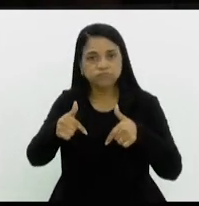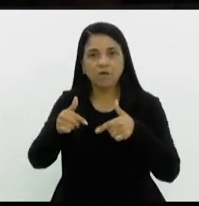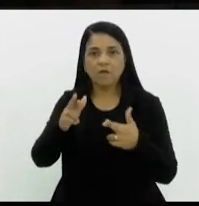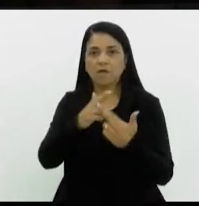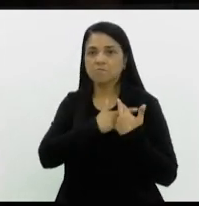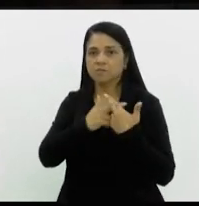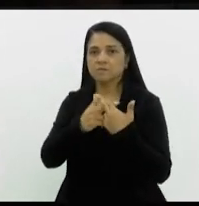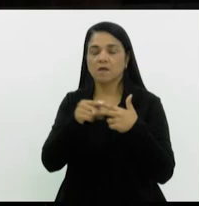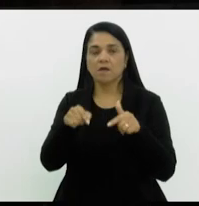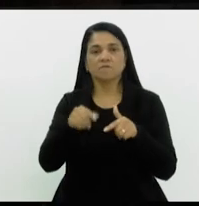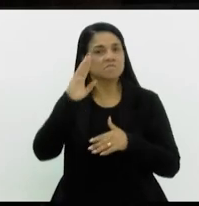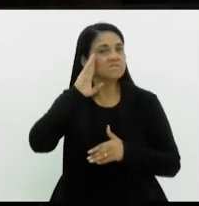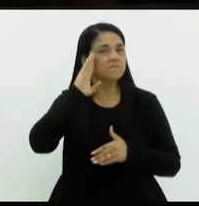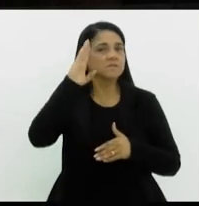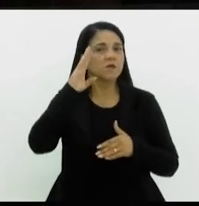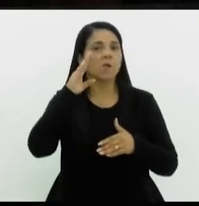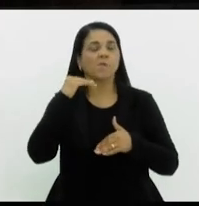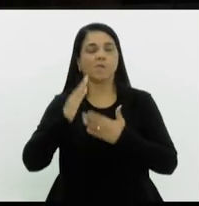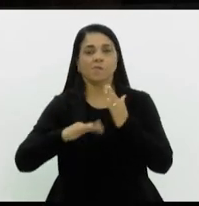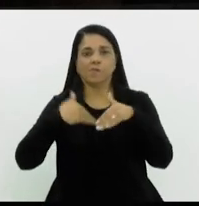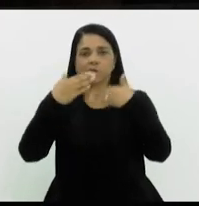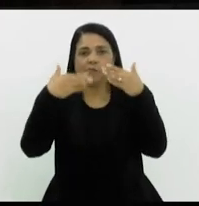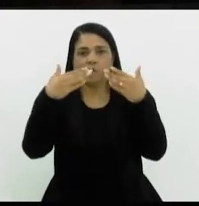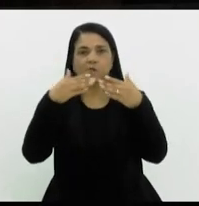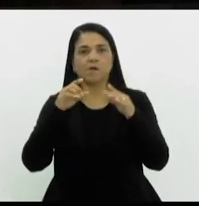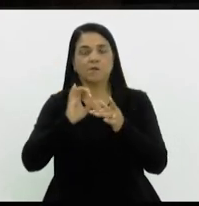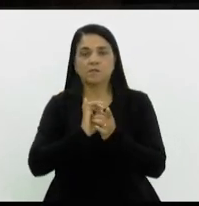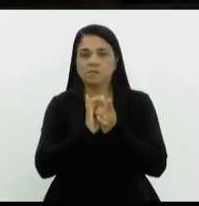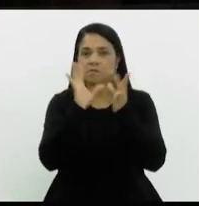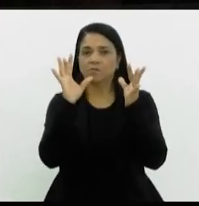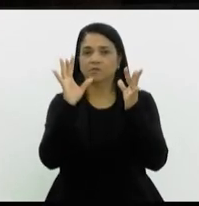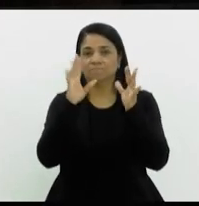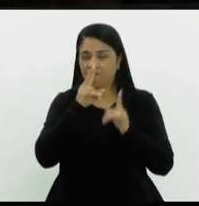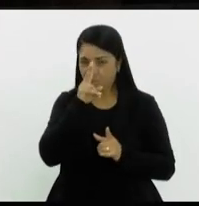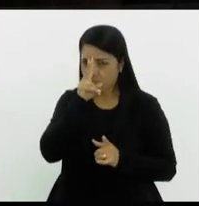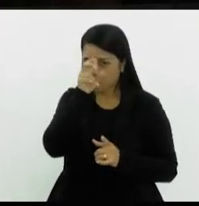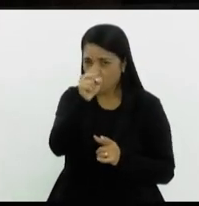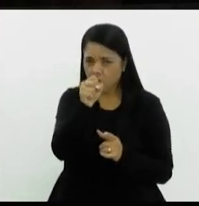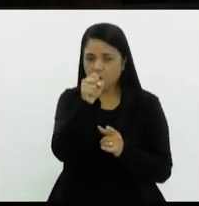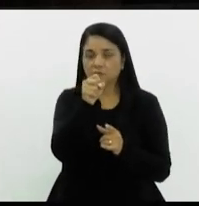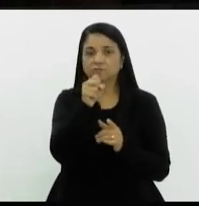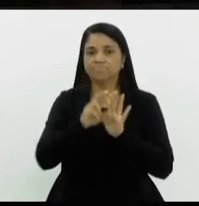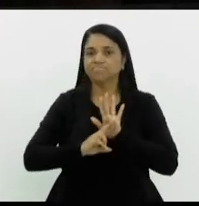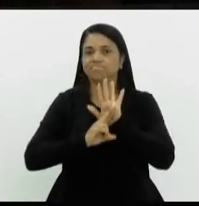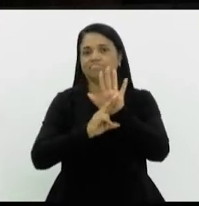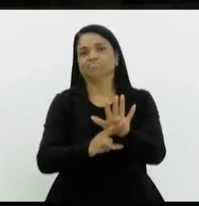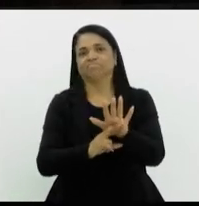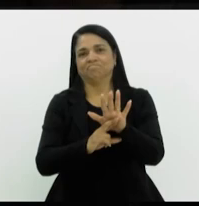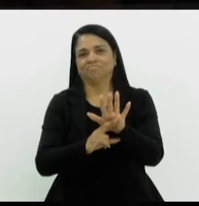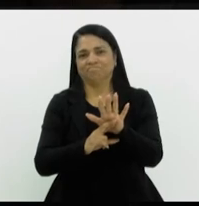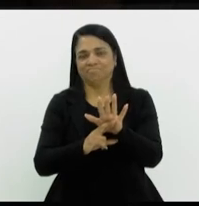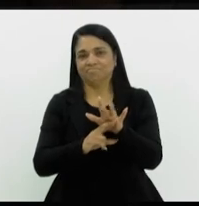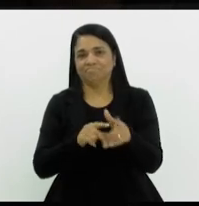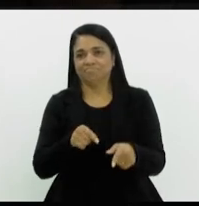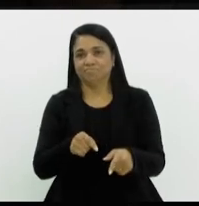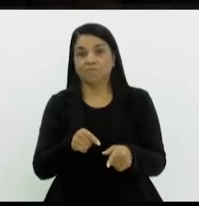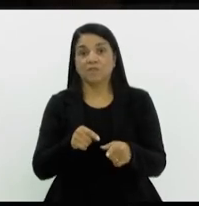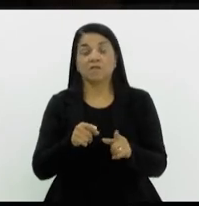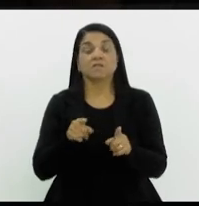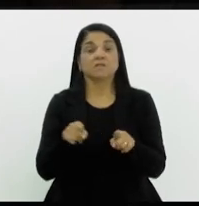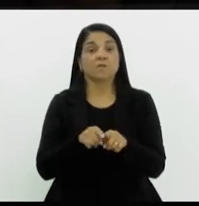passo vital para a construção de democracia forte e representativa. Por fim,